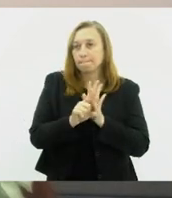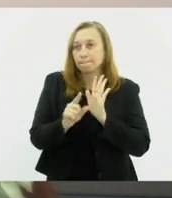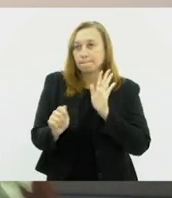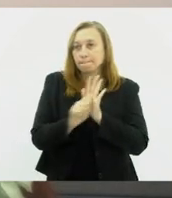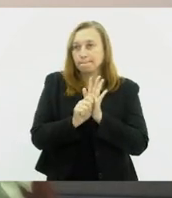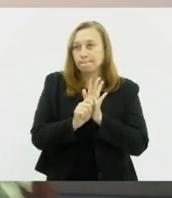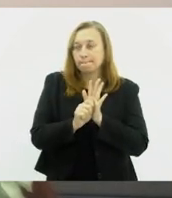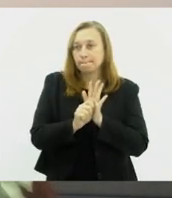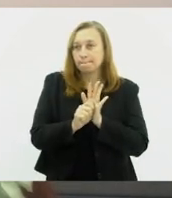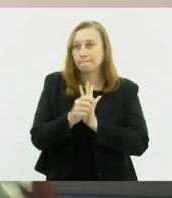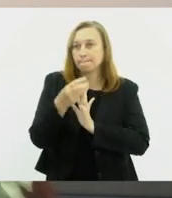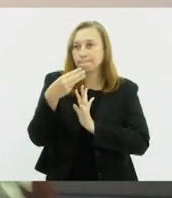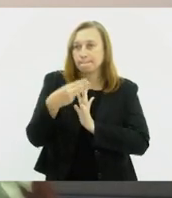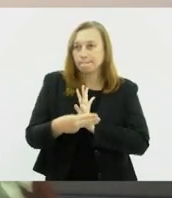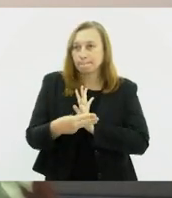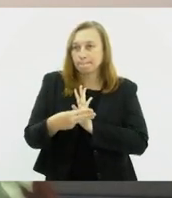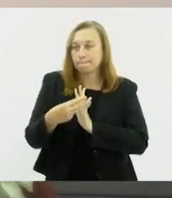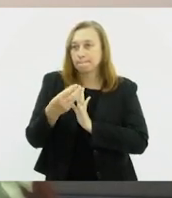artigo